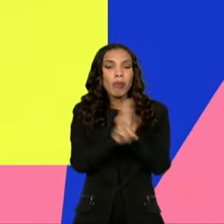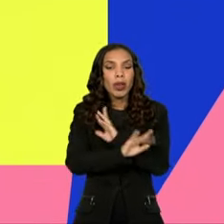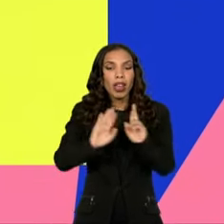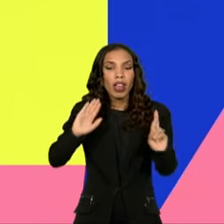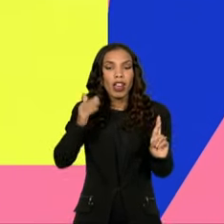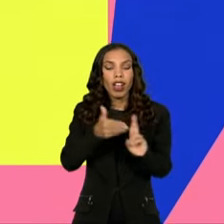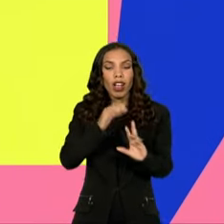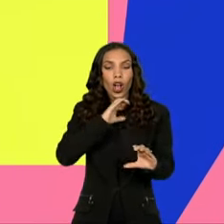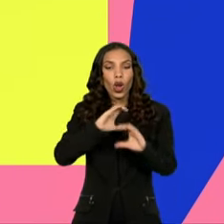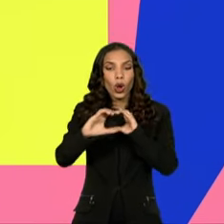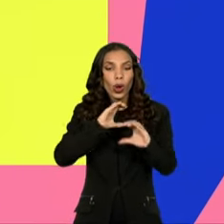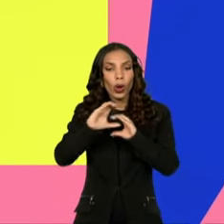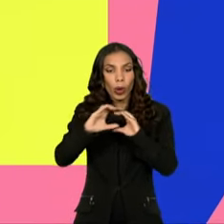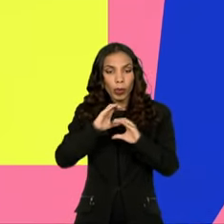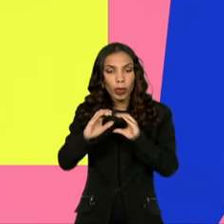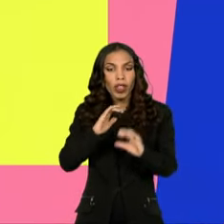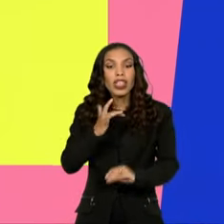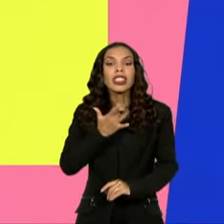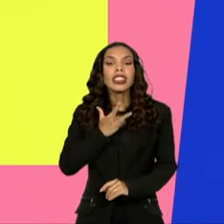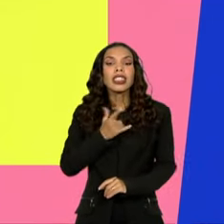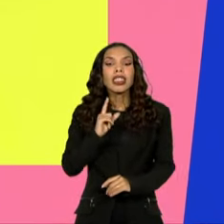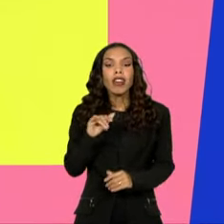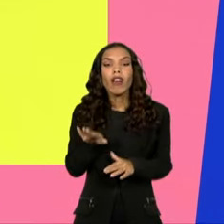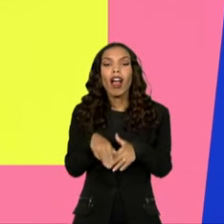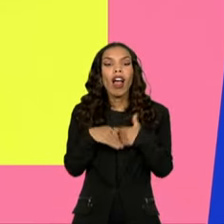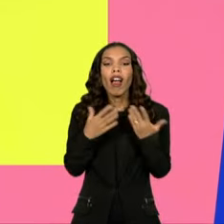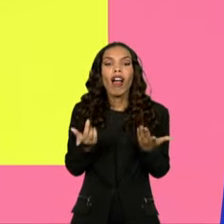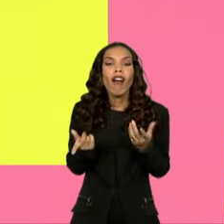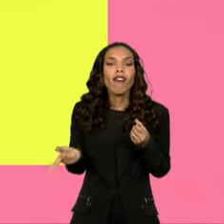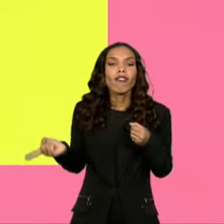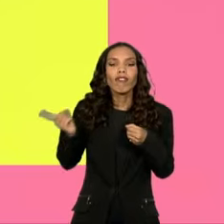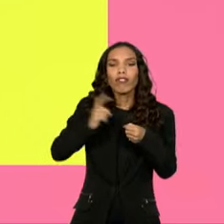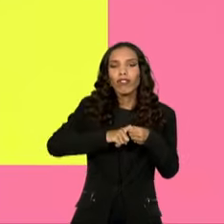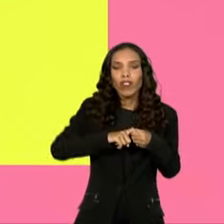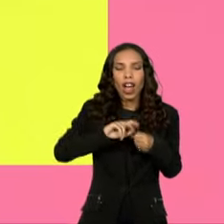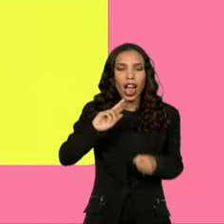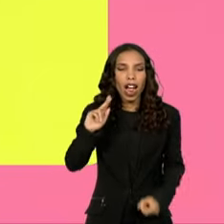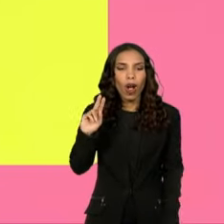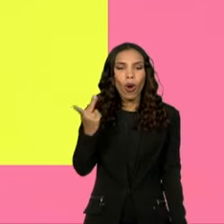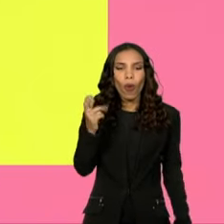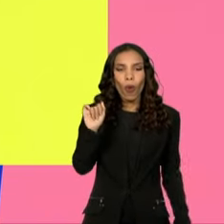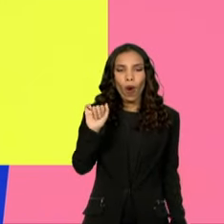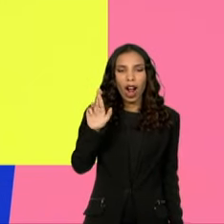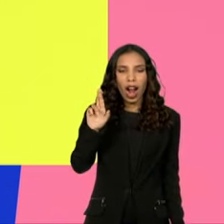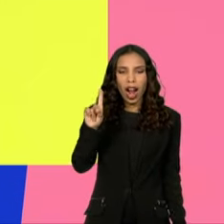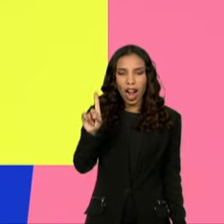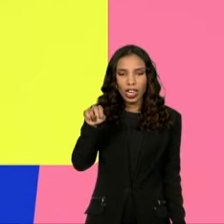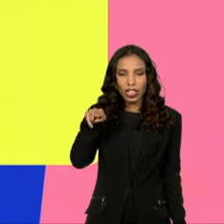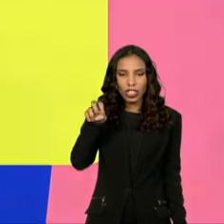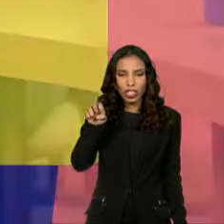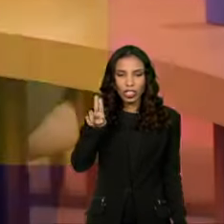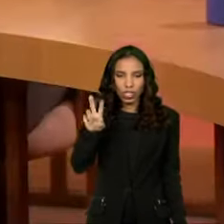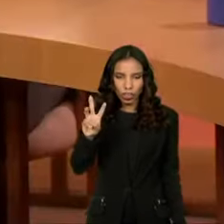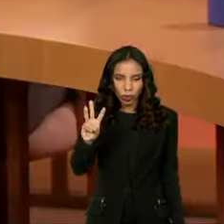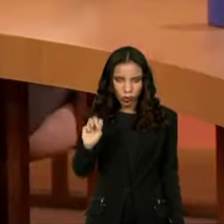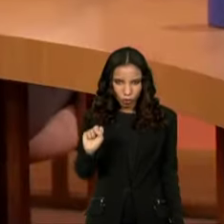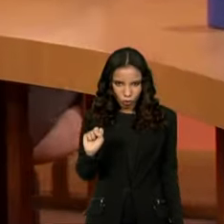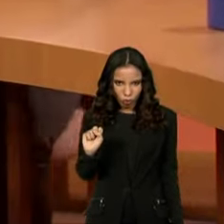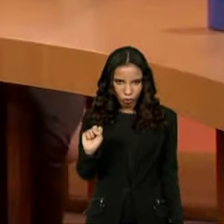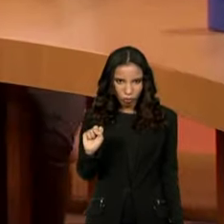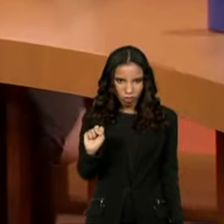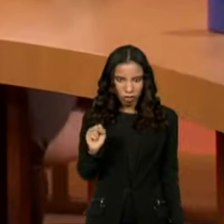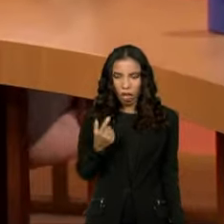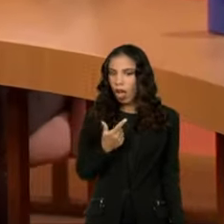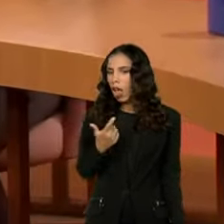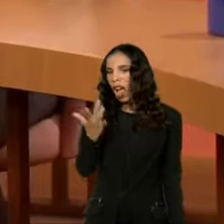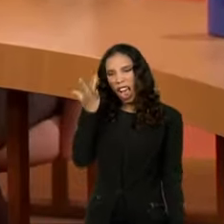na comunicação, por favor, Cissa Guimarães. Algo faria ela voltar ao Hard News hoje em dia? Fátima. Sem censura. Não. Sem censura.